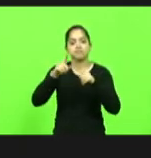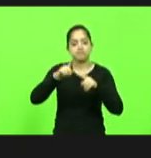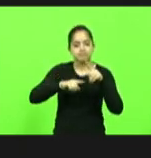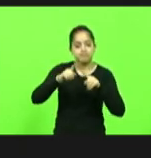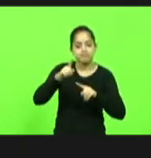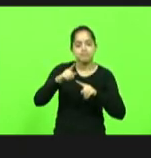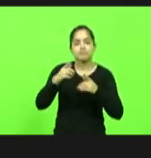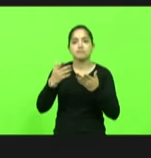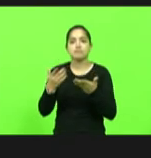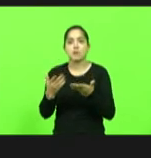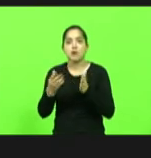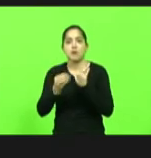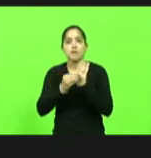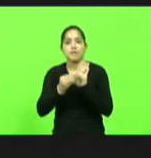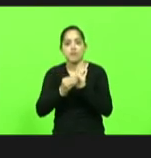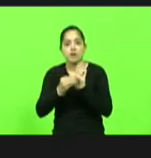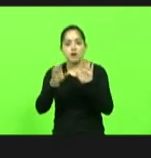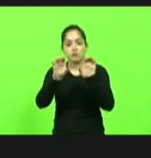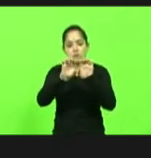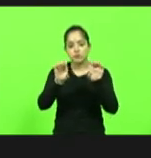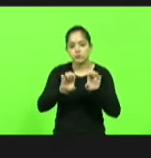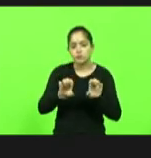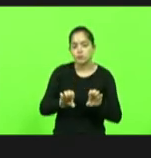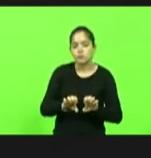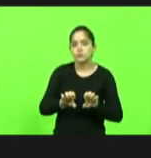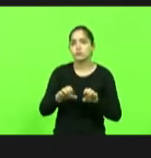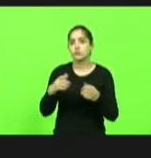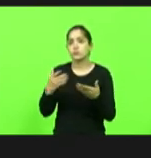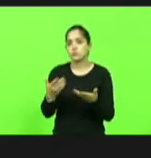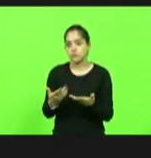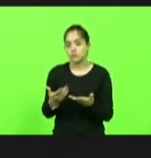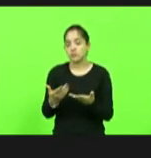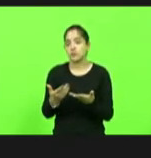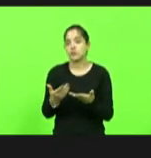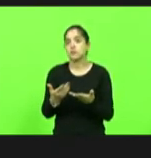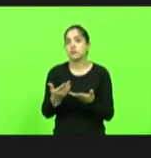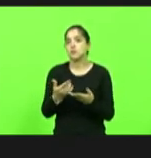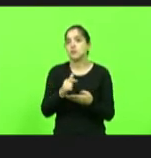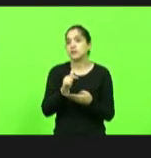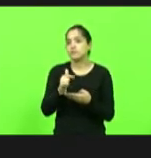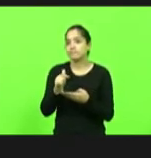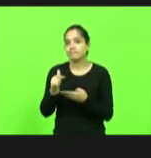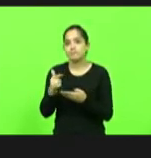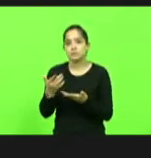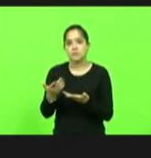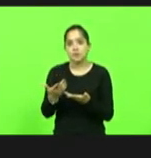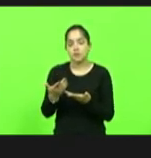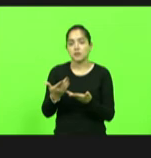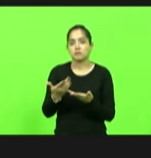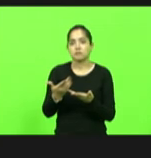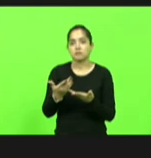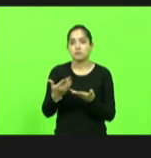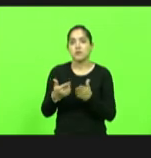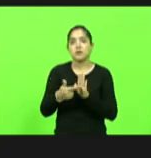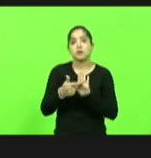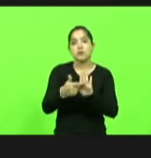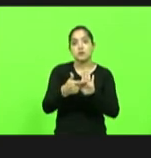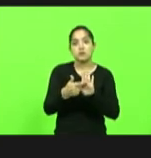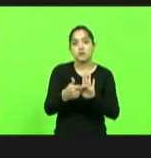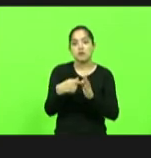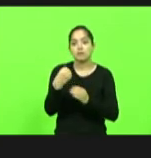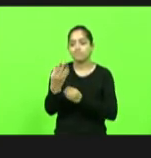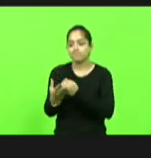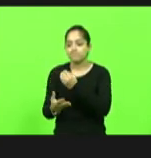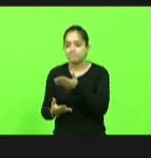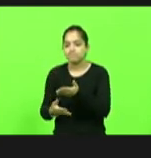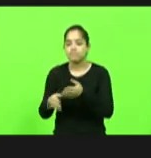a falta de estrutura em relação àquilo que é ofertado nos